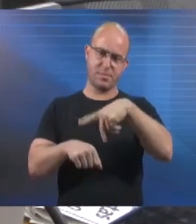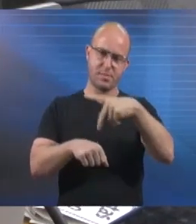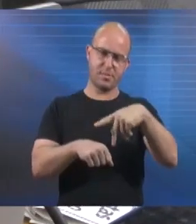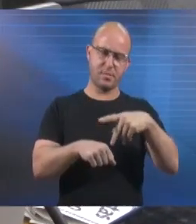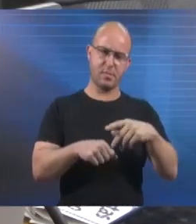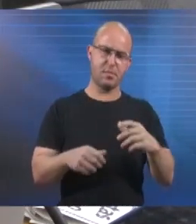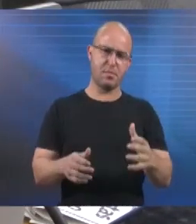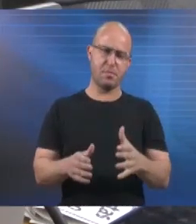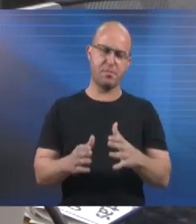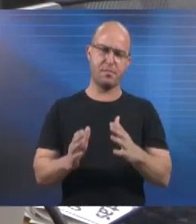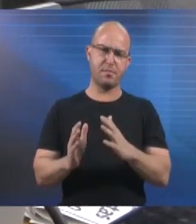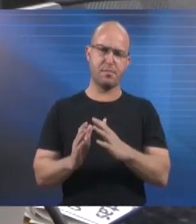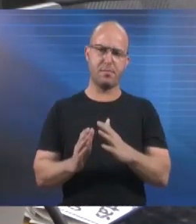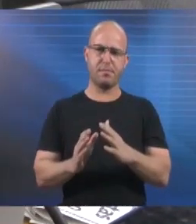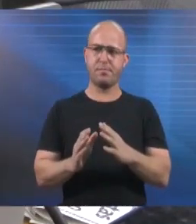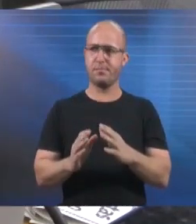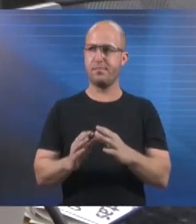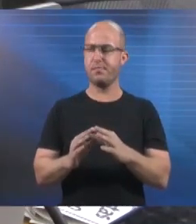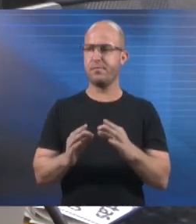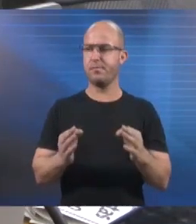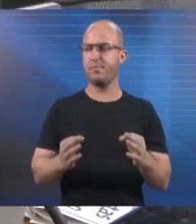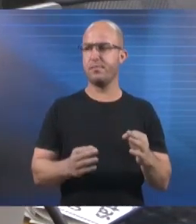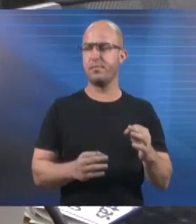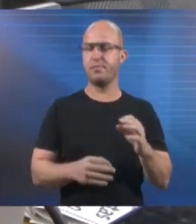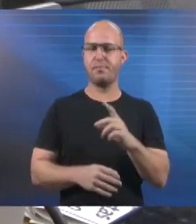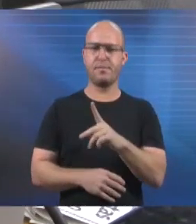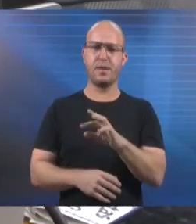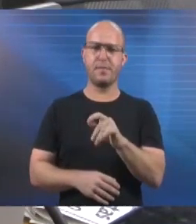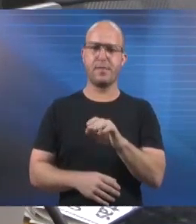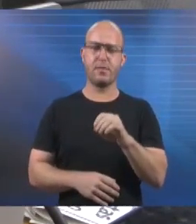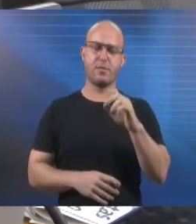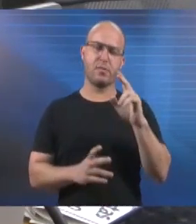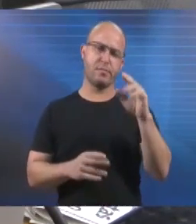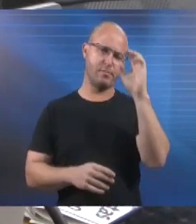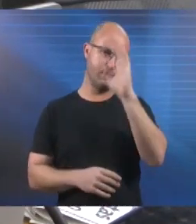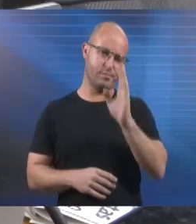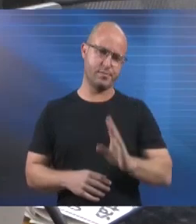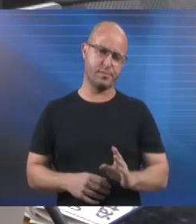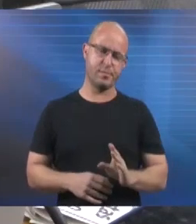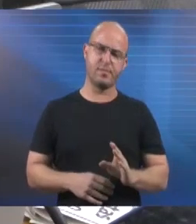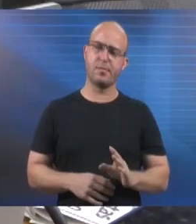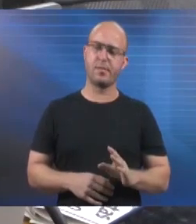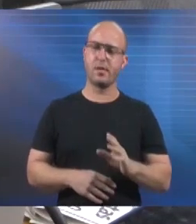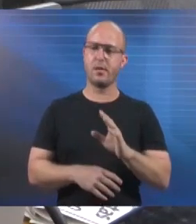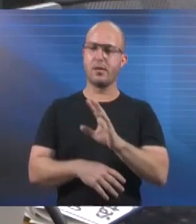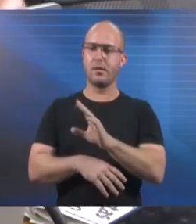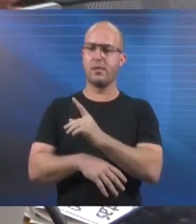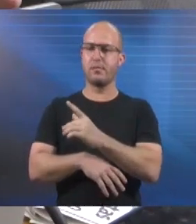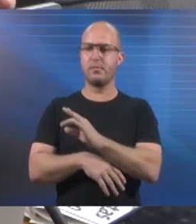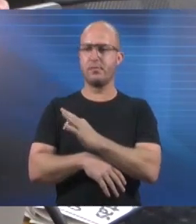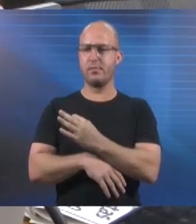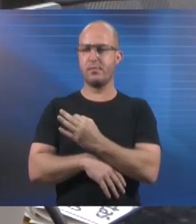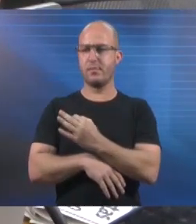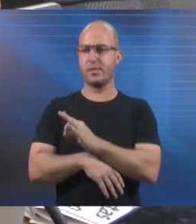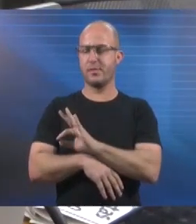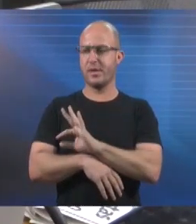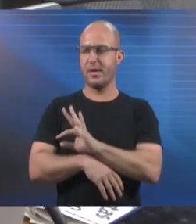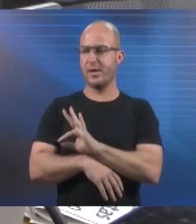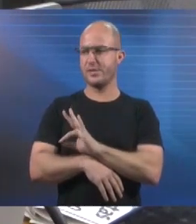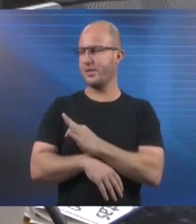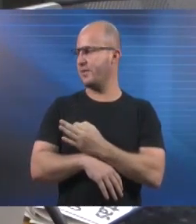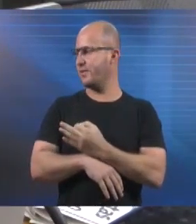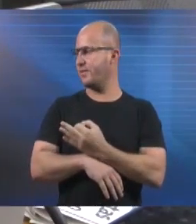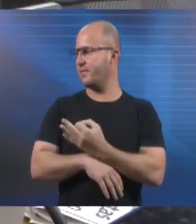periféricos como o Brasil o Ibama é um modelo